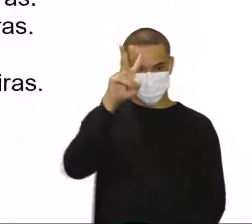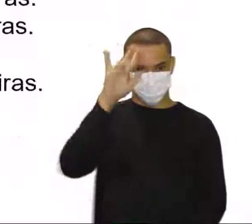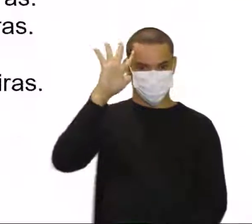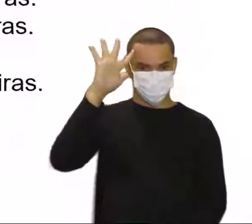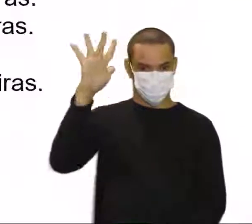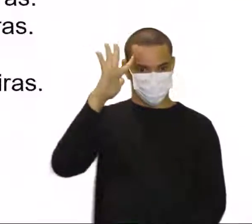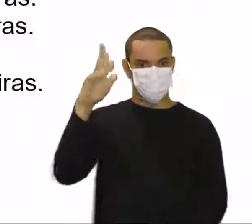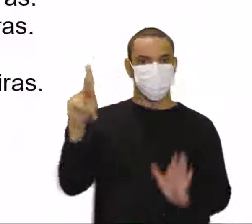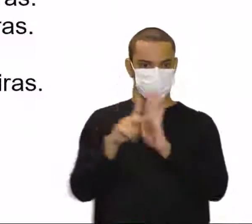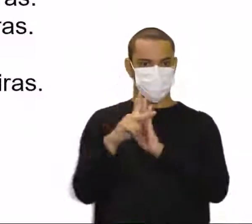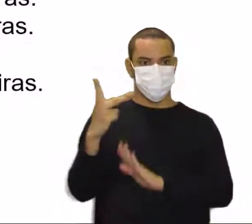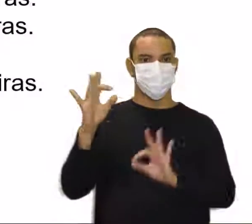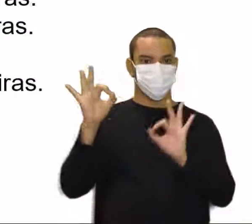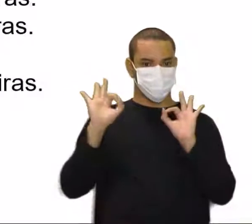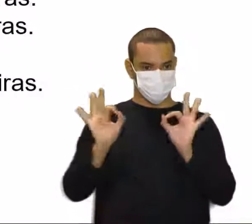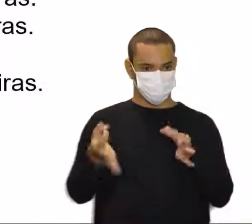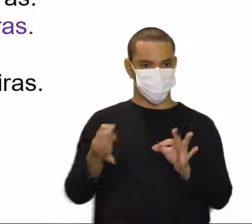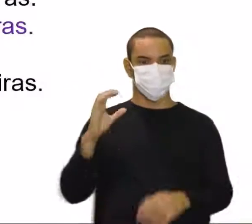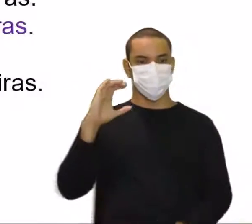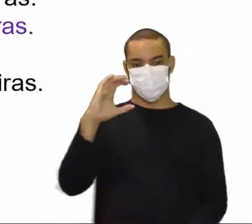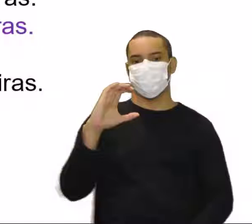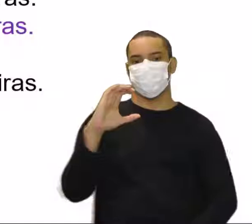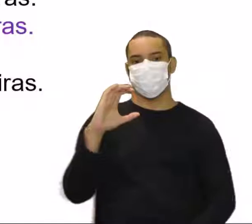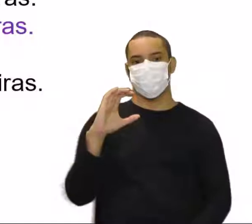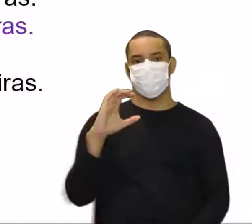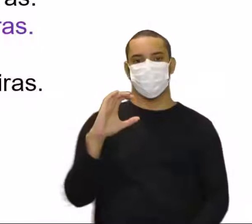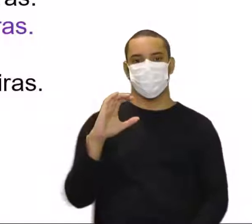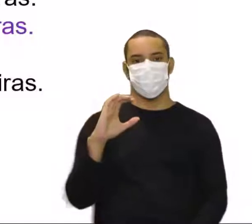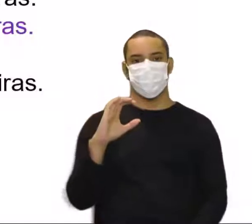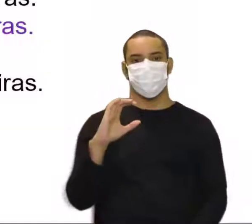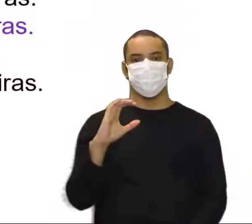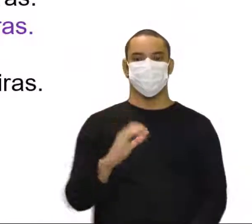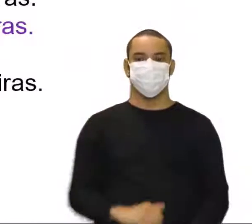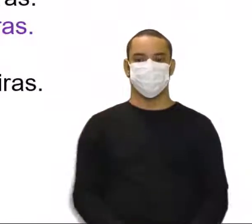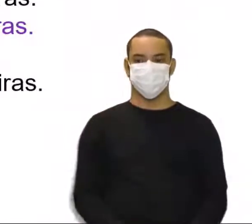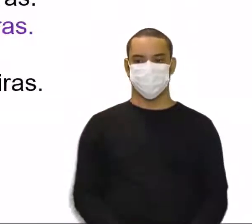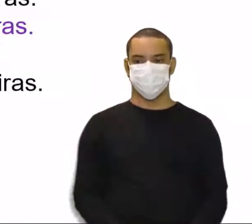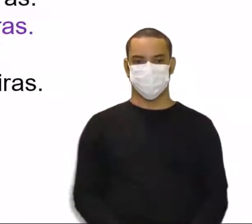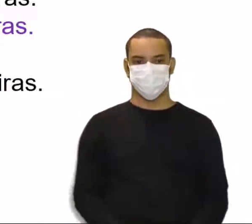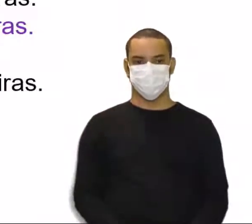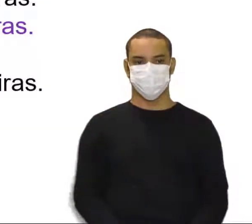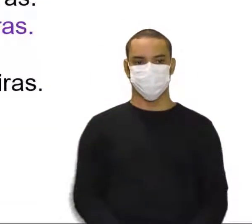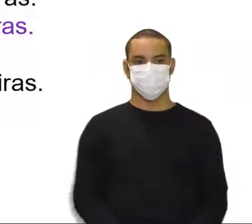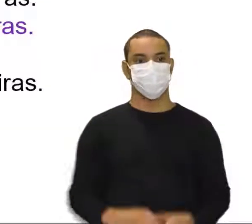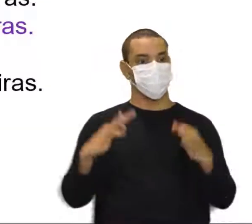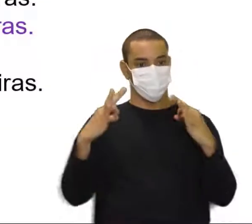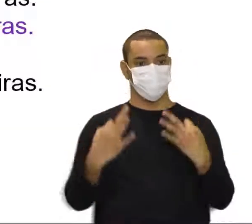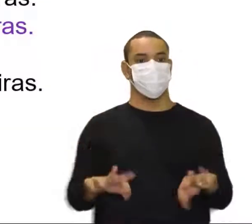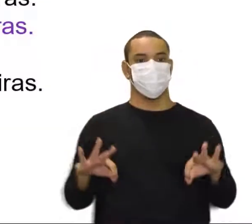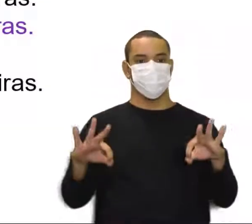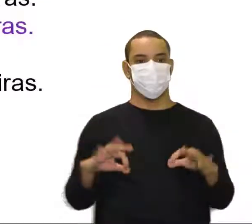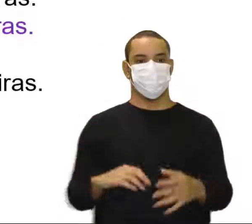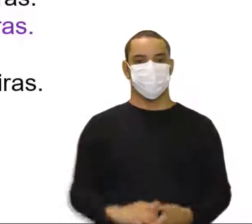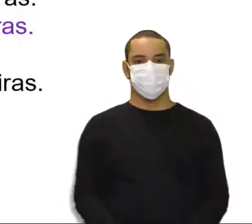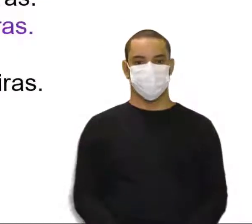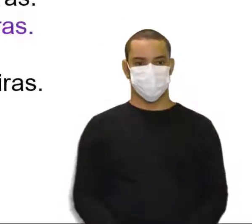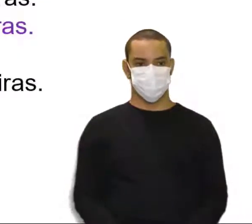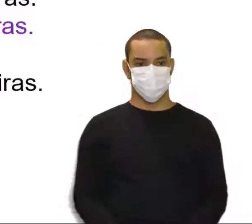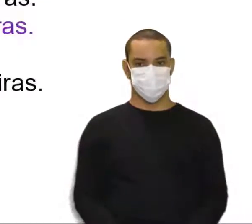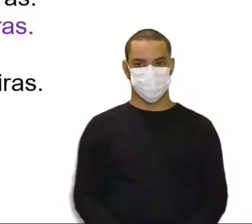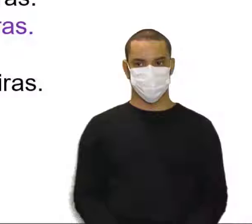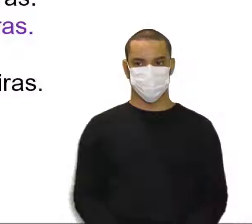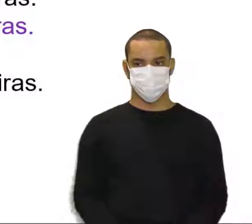geral, ok? E aqui como corretas, que é o que a questão está perguntando, nós ficamos aí com 1 e 3,